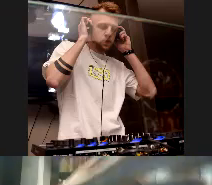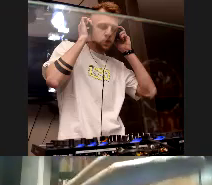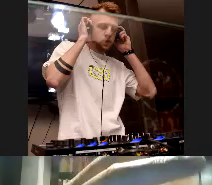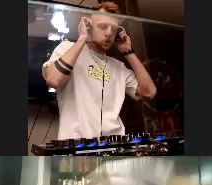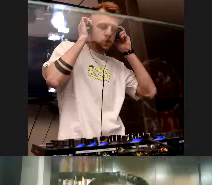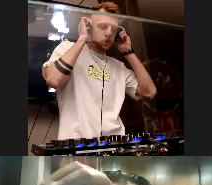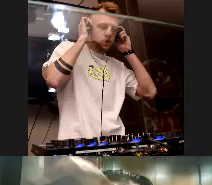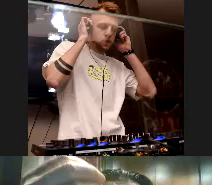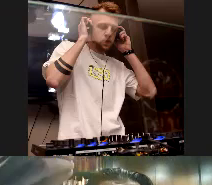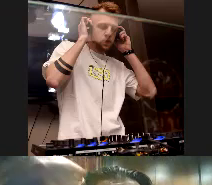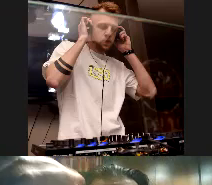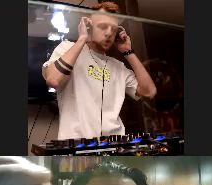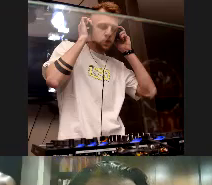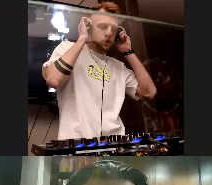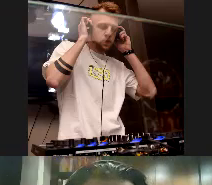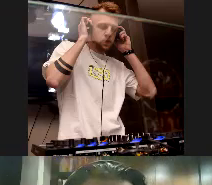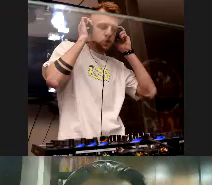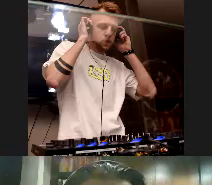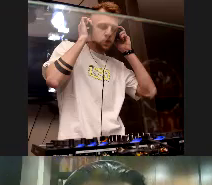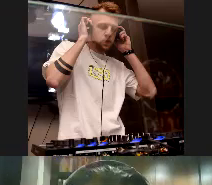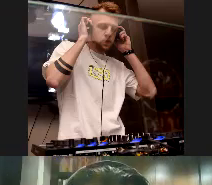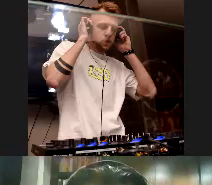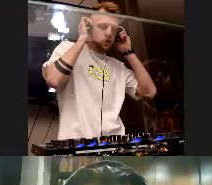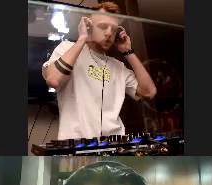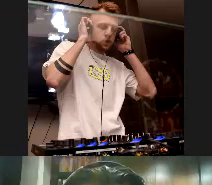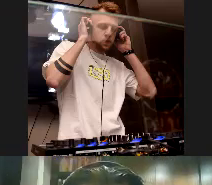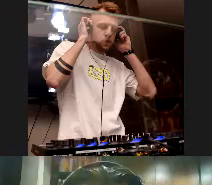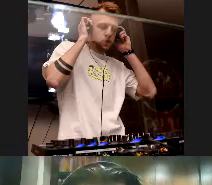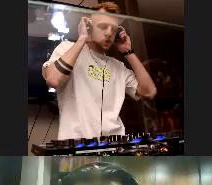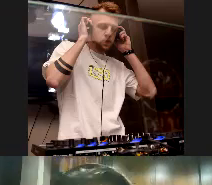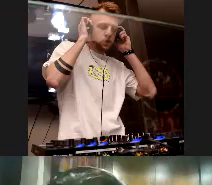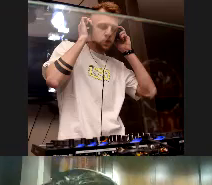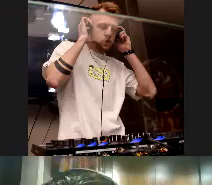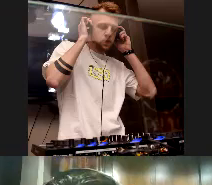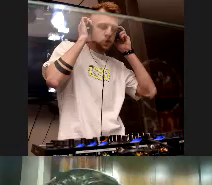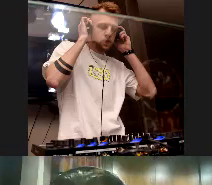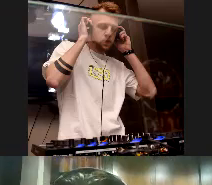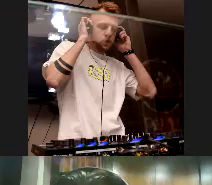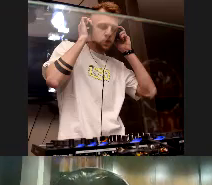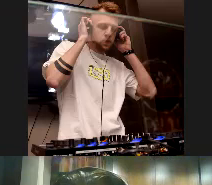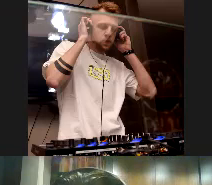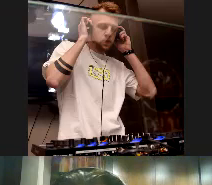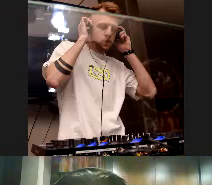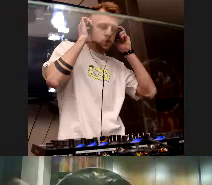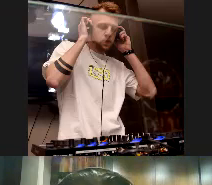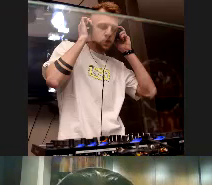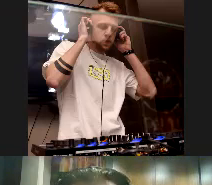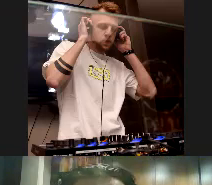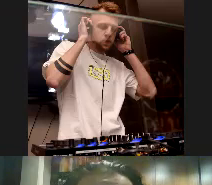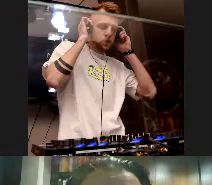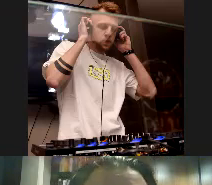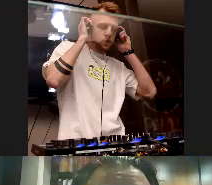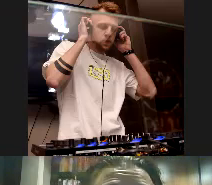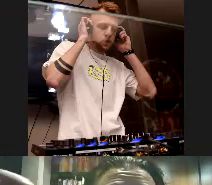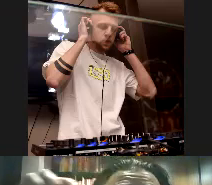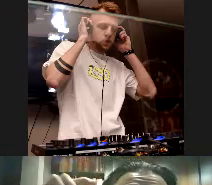é pago, não o custo da água. Entenderam? E é isso que vocês falaram no chat aqui, que o Gabriel falou que é a